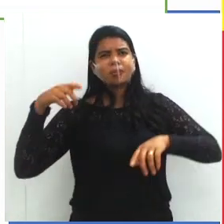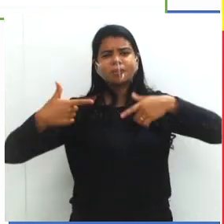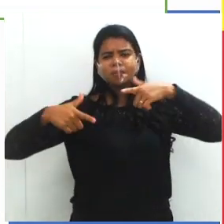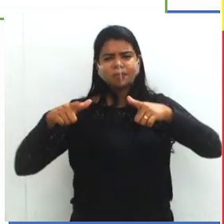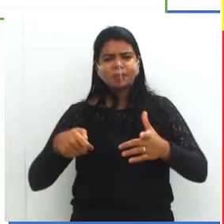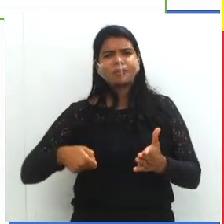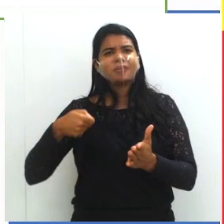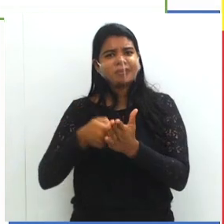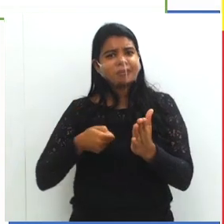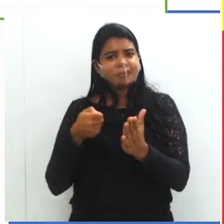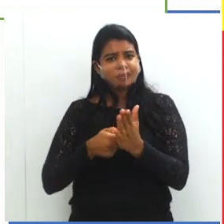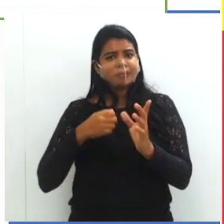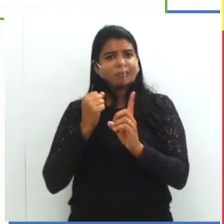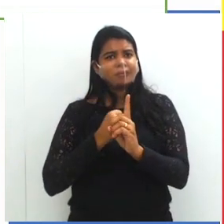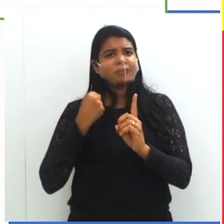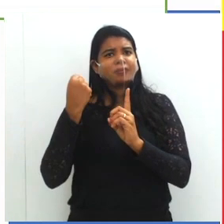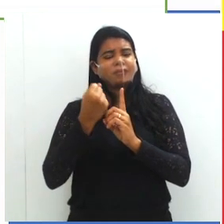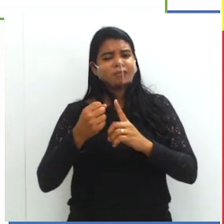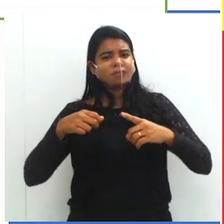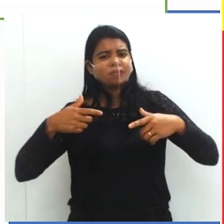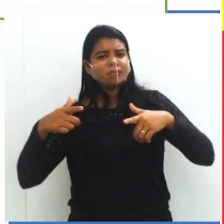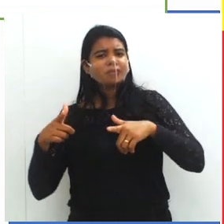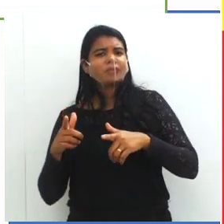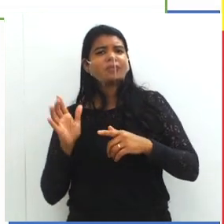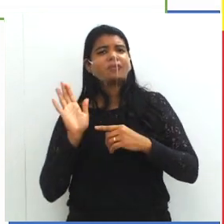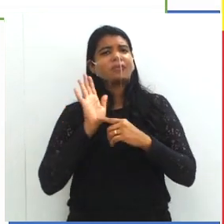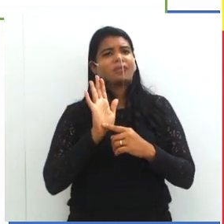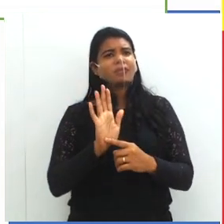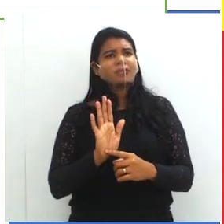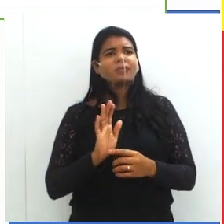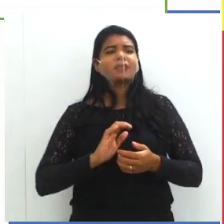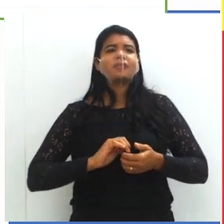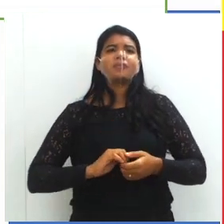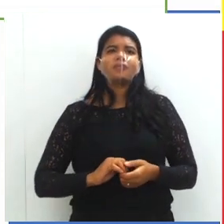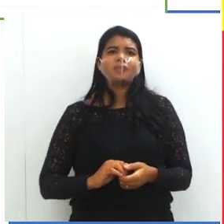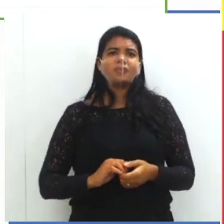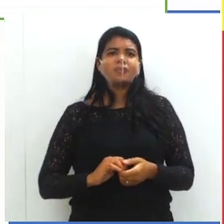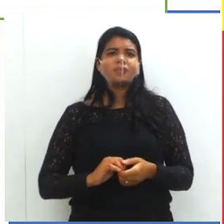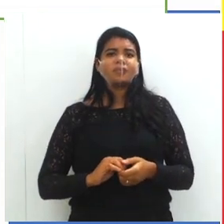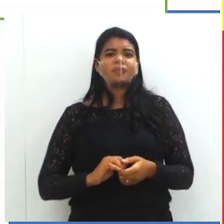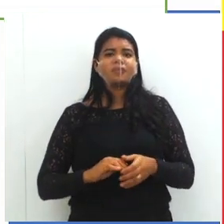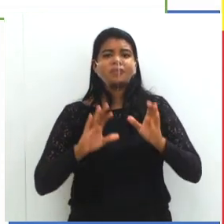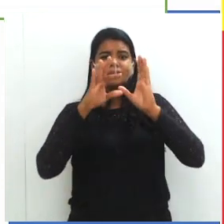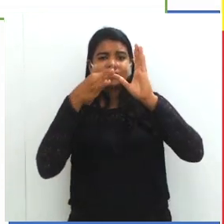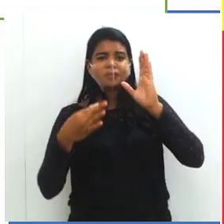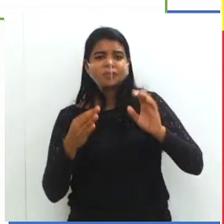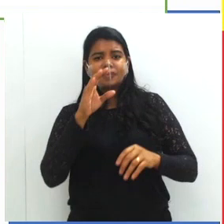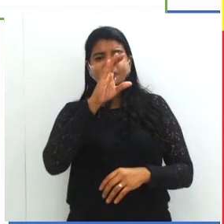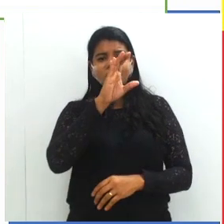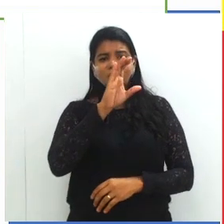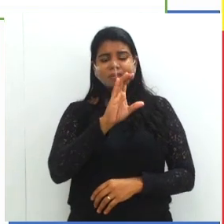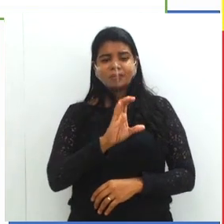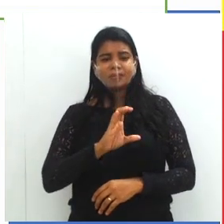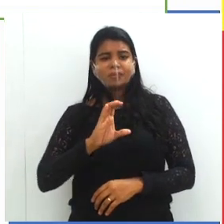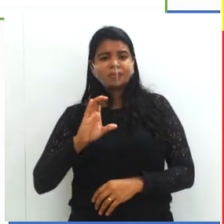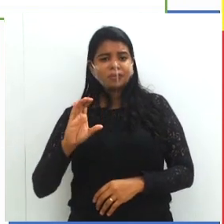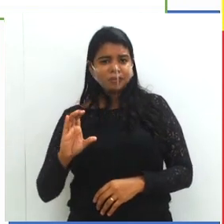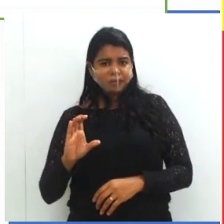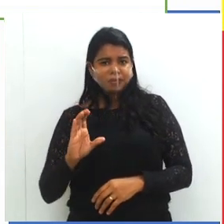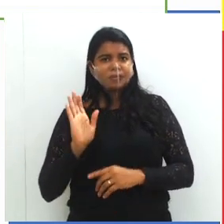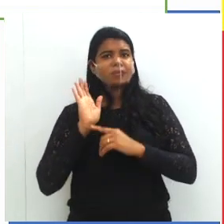das reivindicações sociais. E vejamos aqui, destacamos que, no caso católico, os modelos